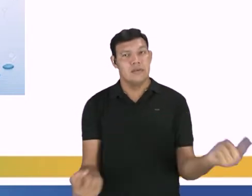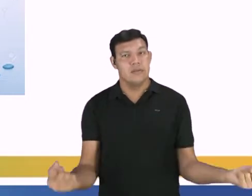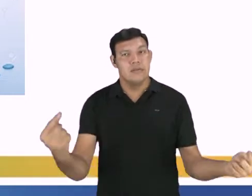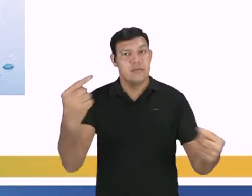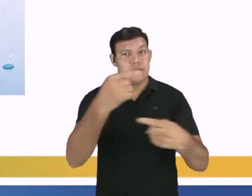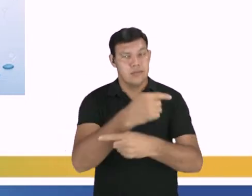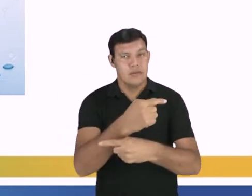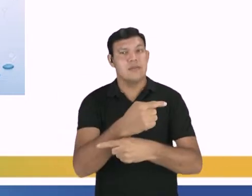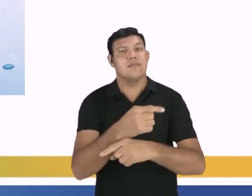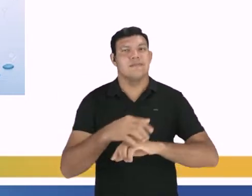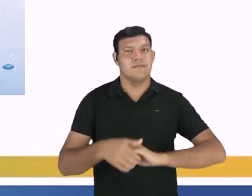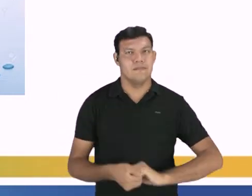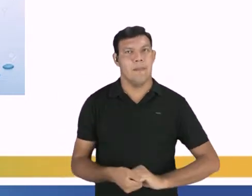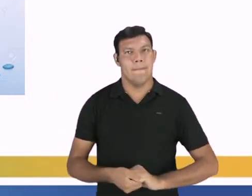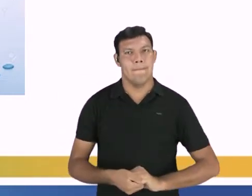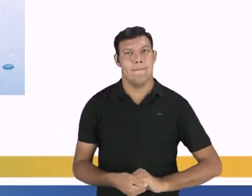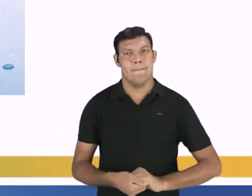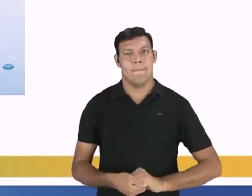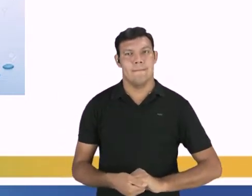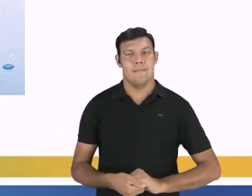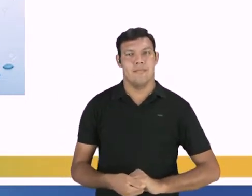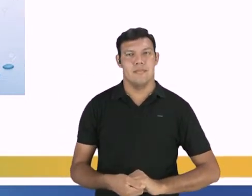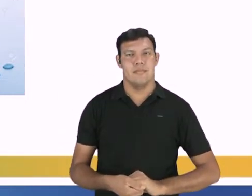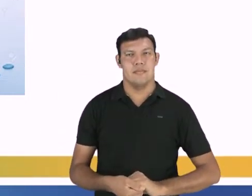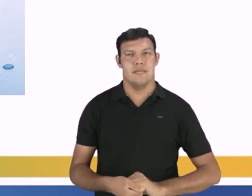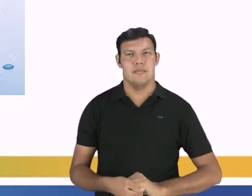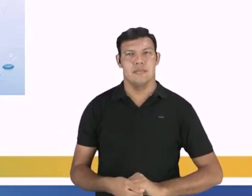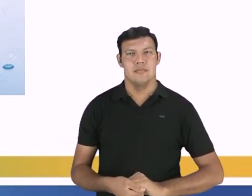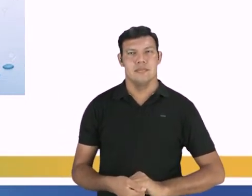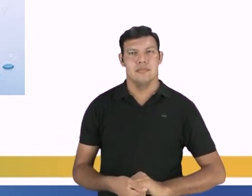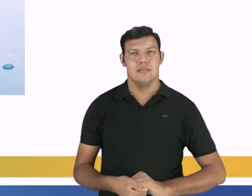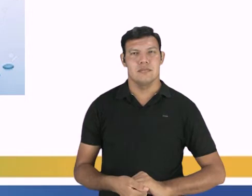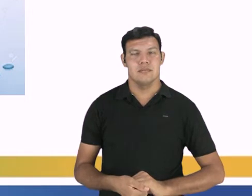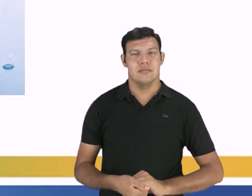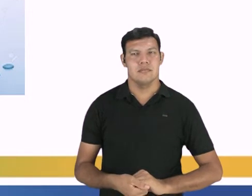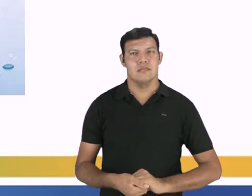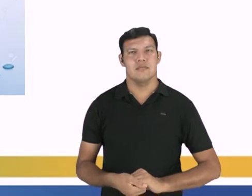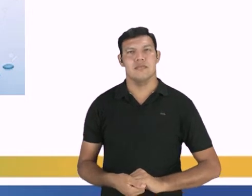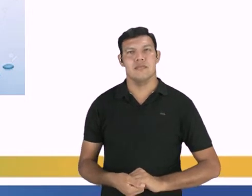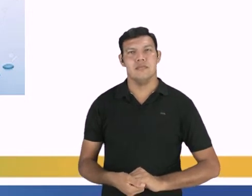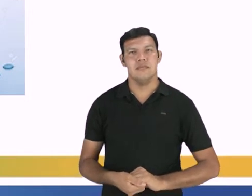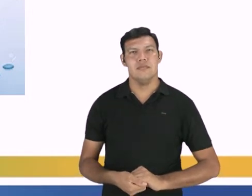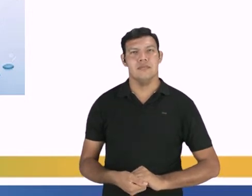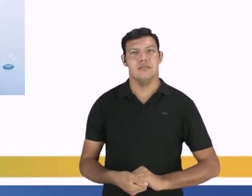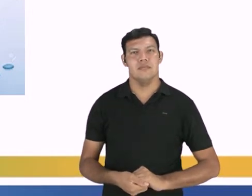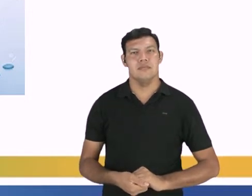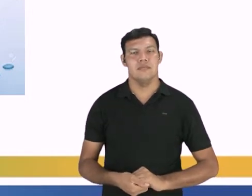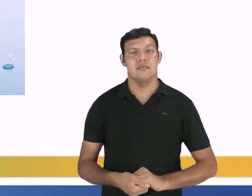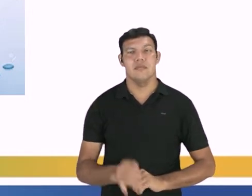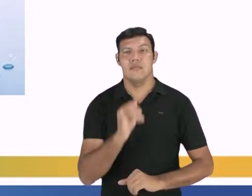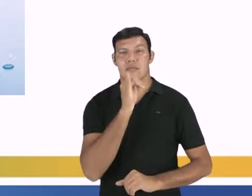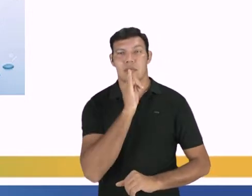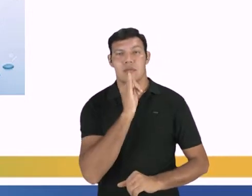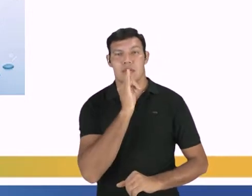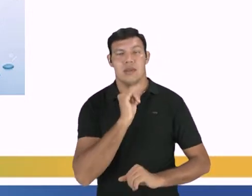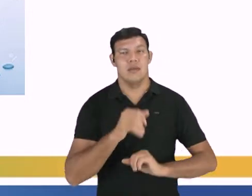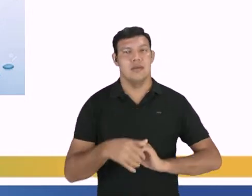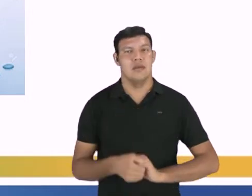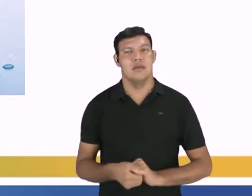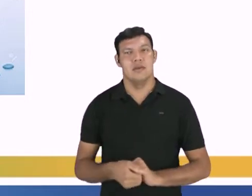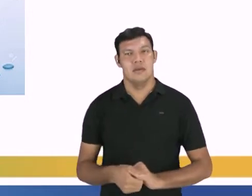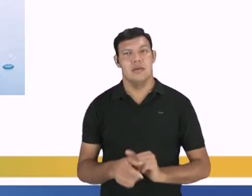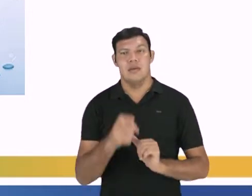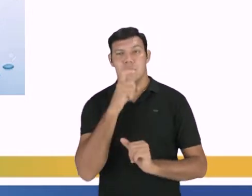das frases. Falar as orações trocando elas de lugar. Por exemplo, ainda no exemplo do